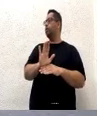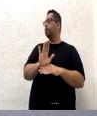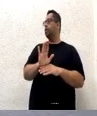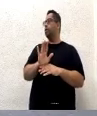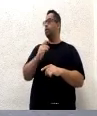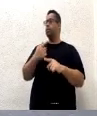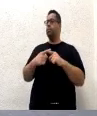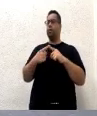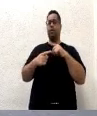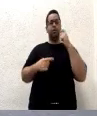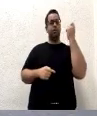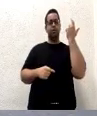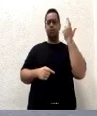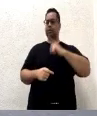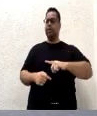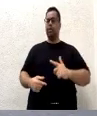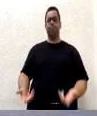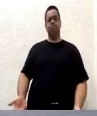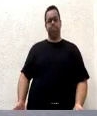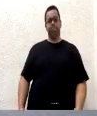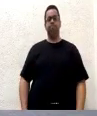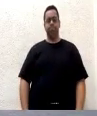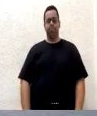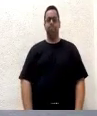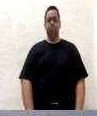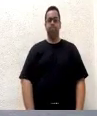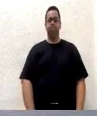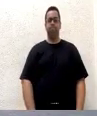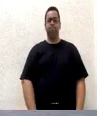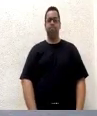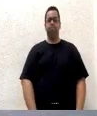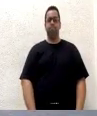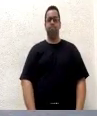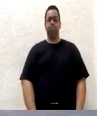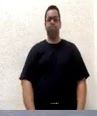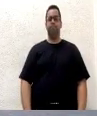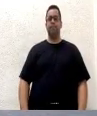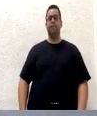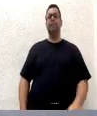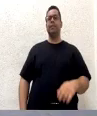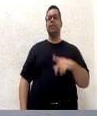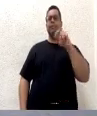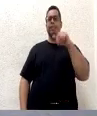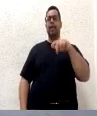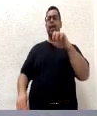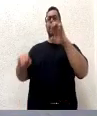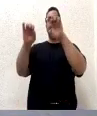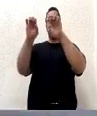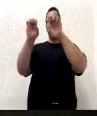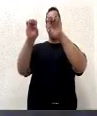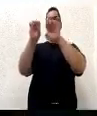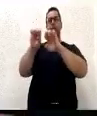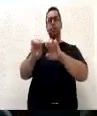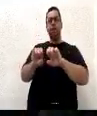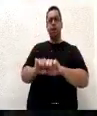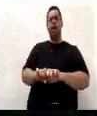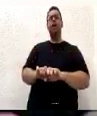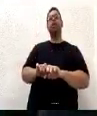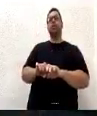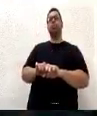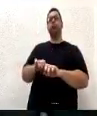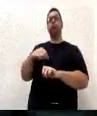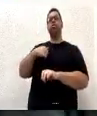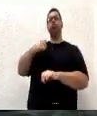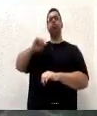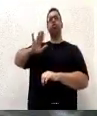chover no molhado. Né? Então, essa é uma das estratégias. Já está autorizado para que, se a